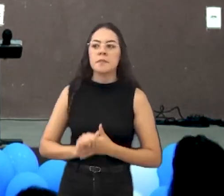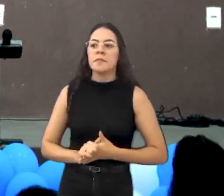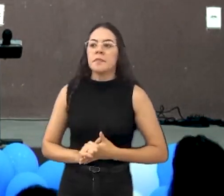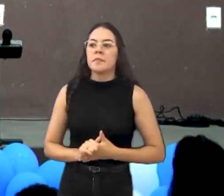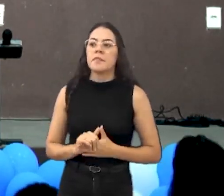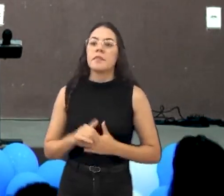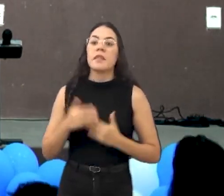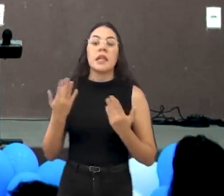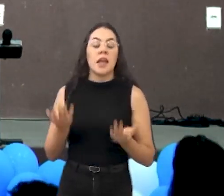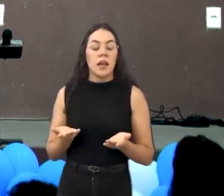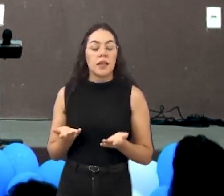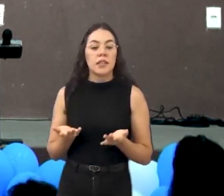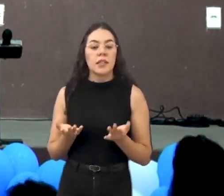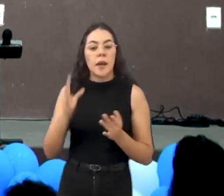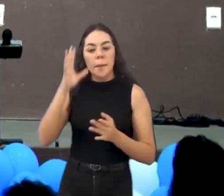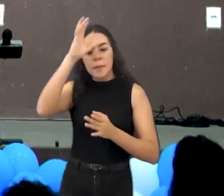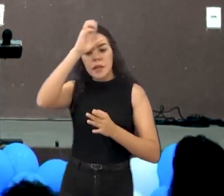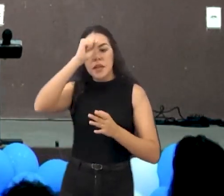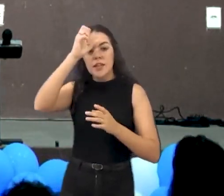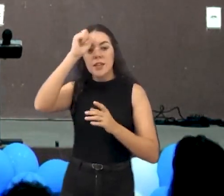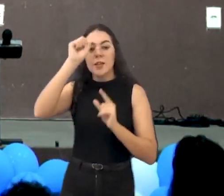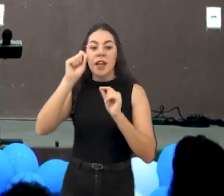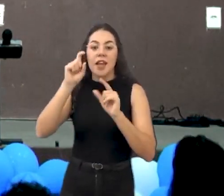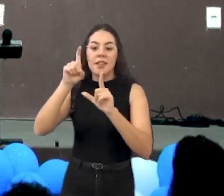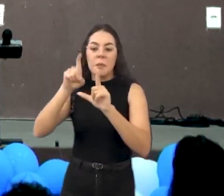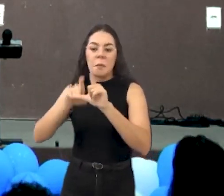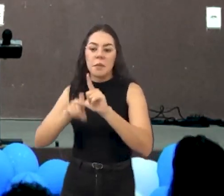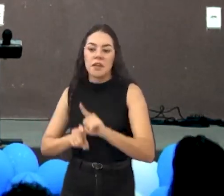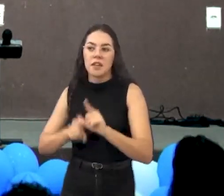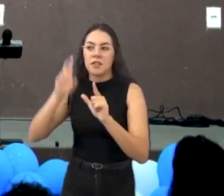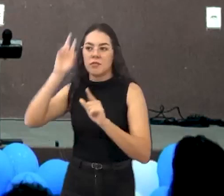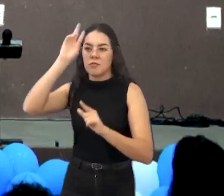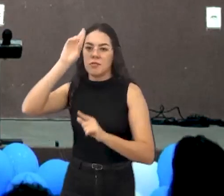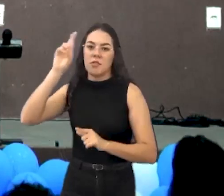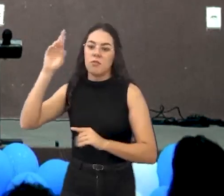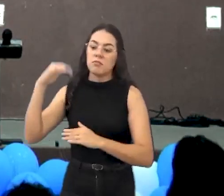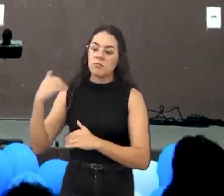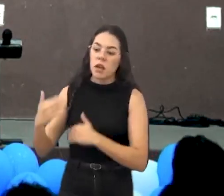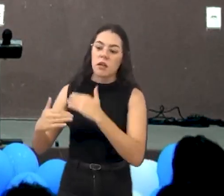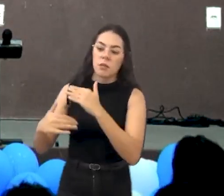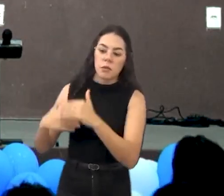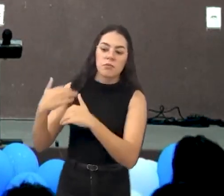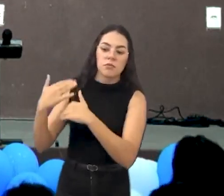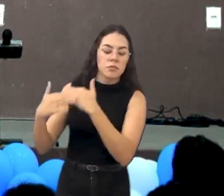E aí você vai aprendendo a depender cada vez mais do Senhor.